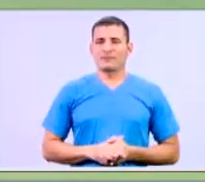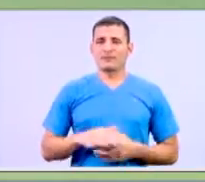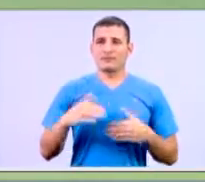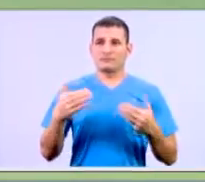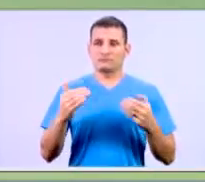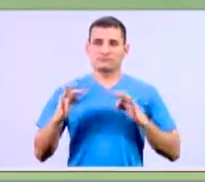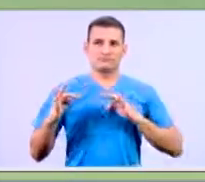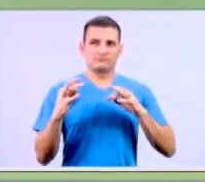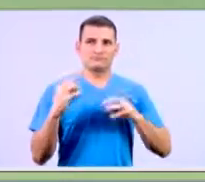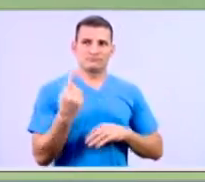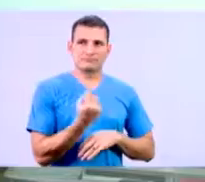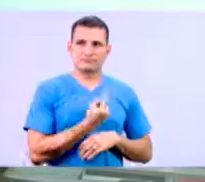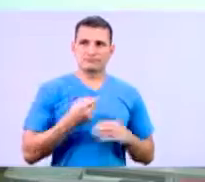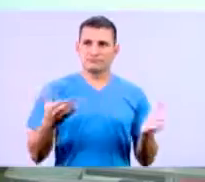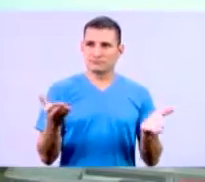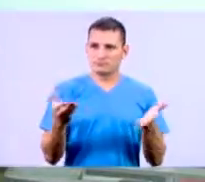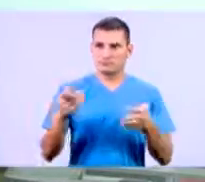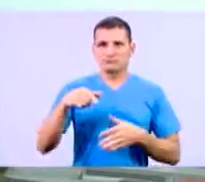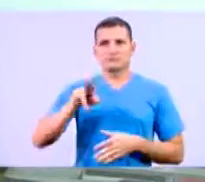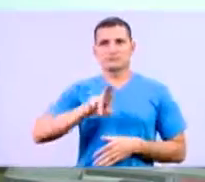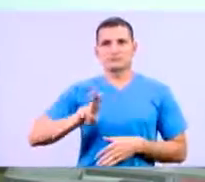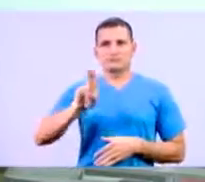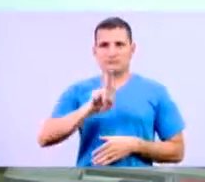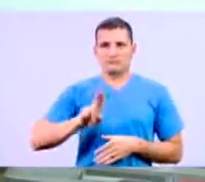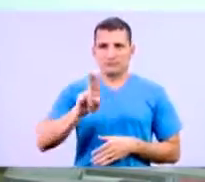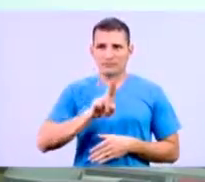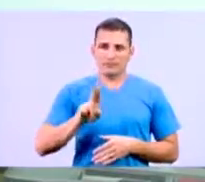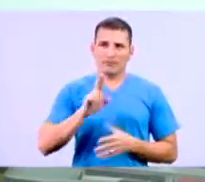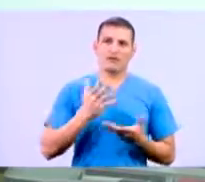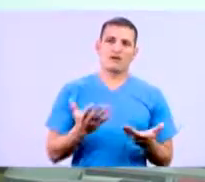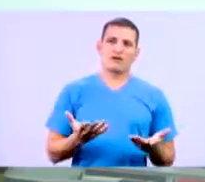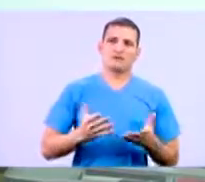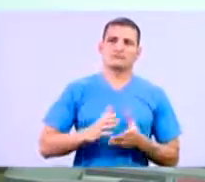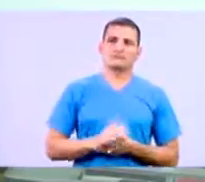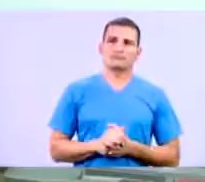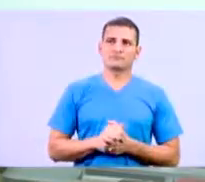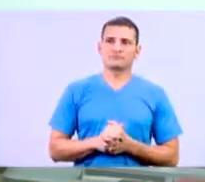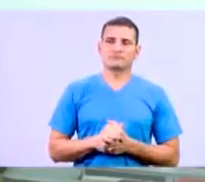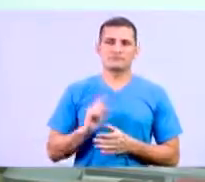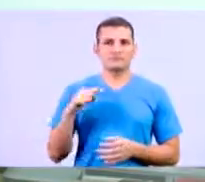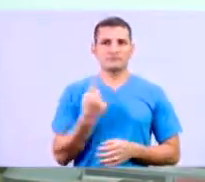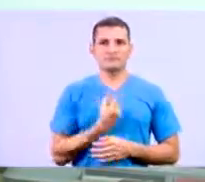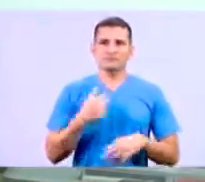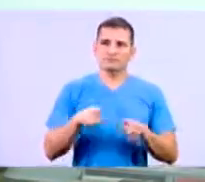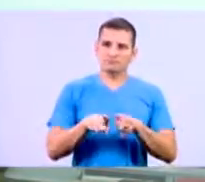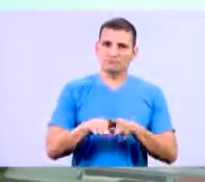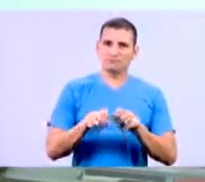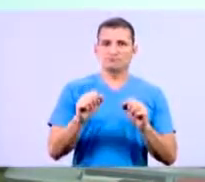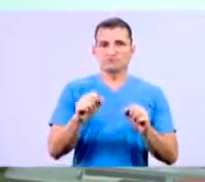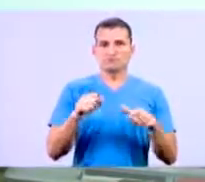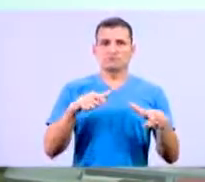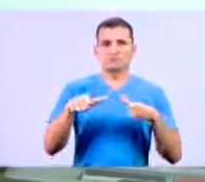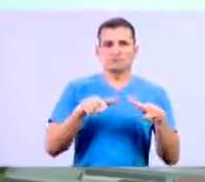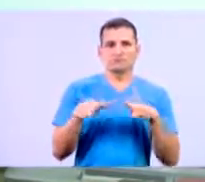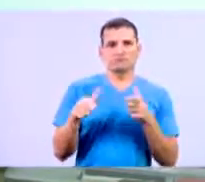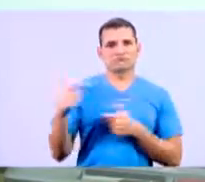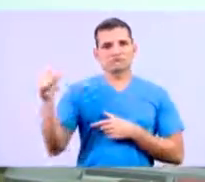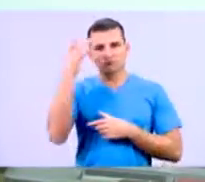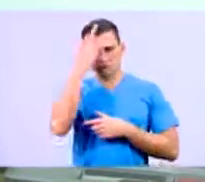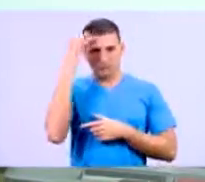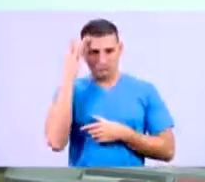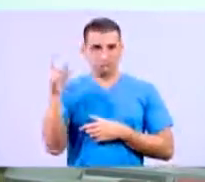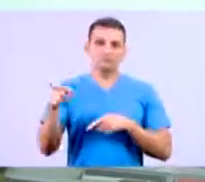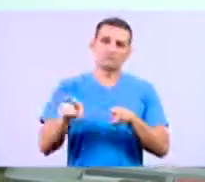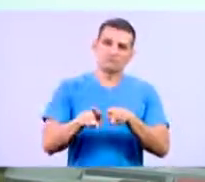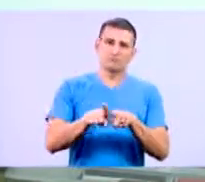todos nós que hoje somos usuários e que porventura nós também podemos trabalhar para alguém que também possam estar